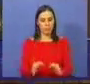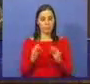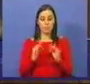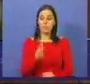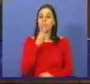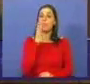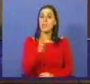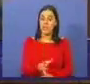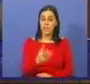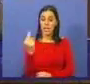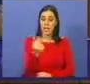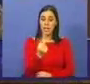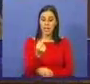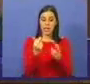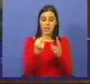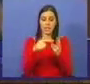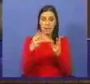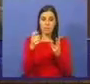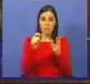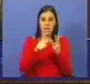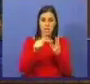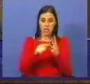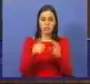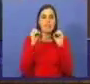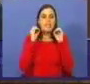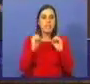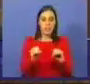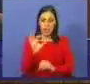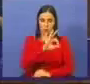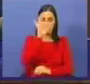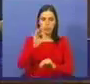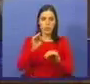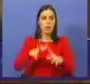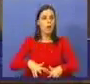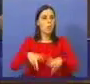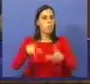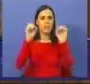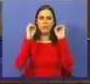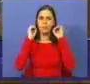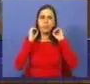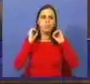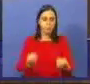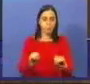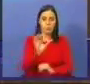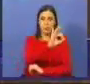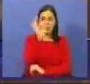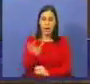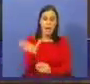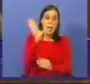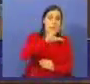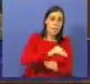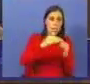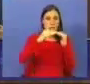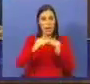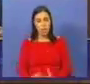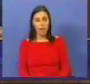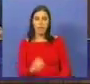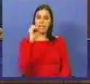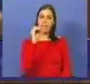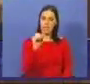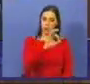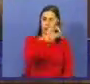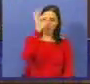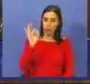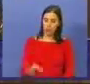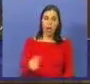dizem que no terceiro trimestre chegámos a 0% de crescimento. 0%. Nem mais, nem menos. 0%.